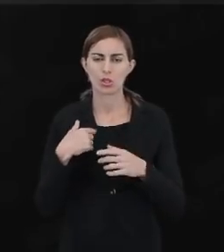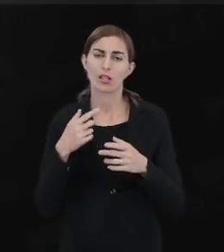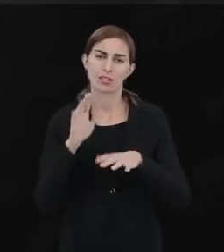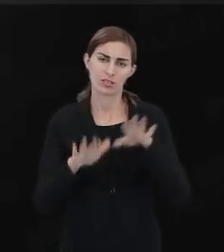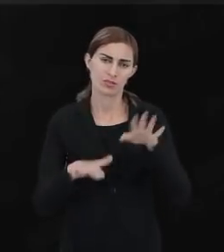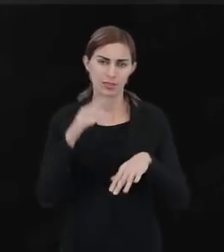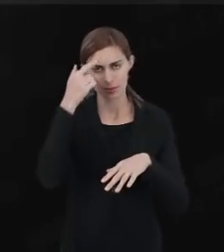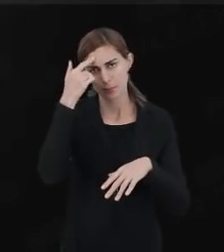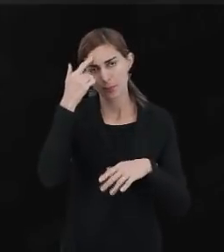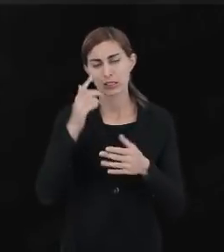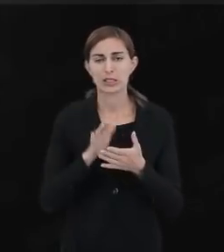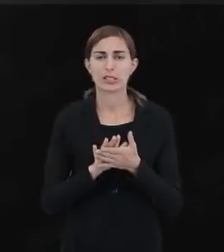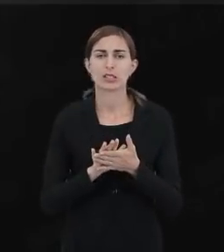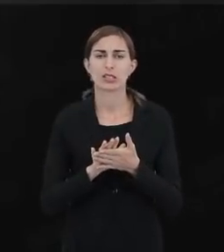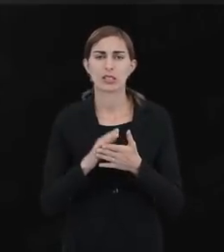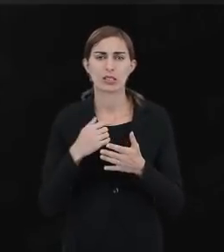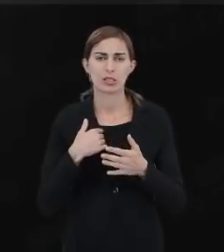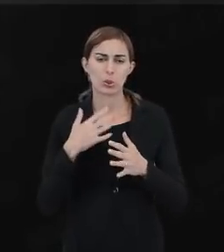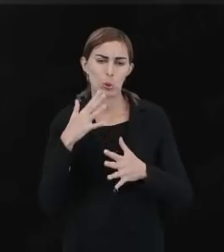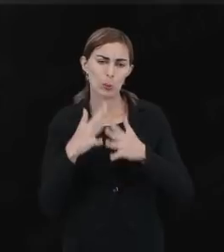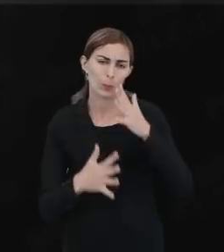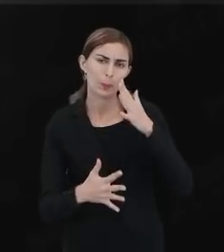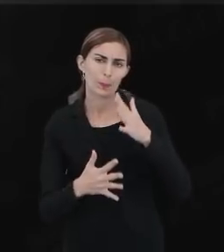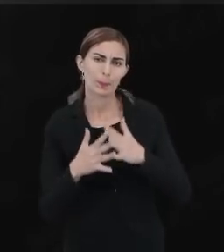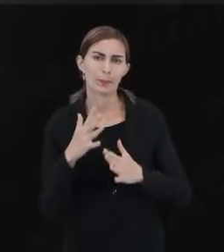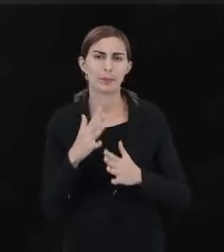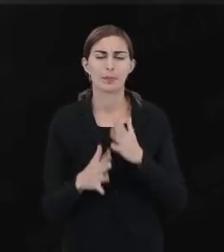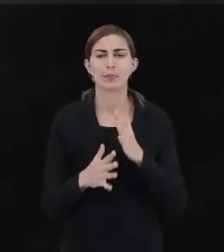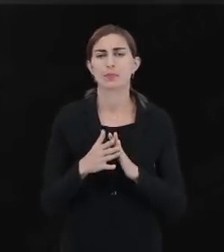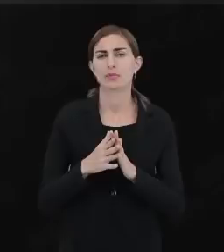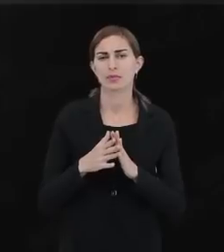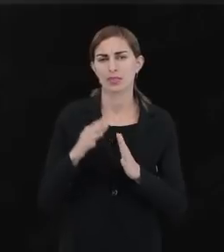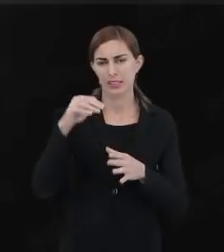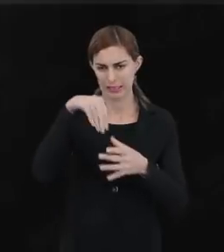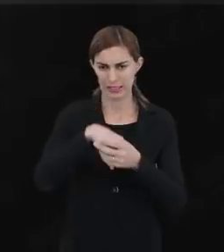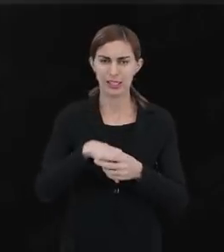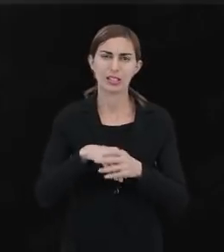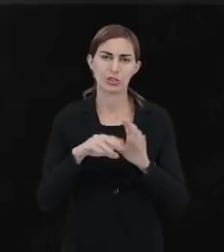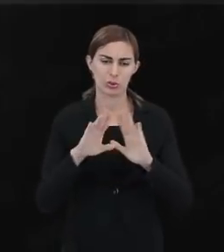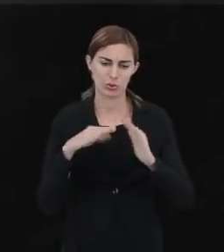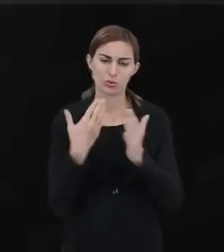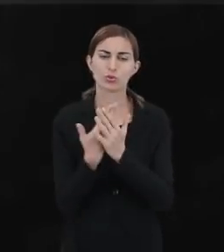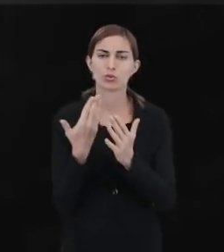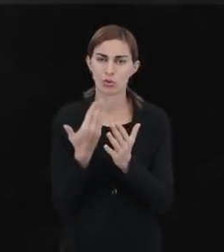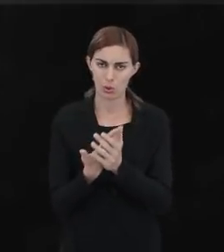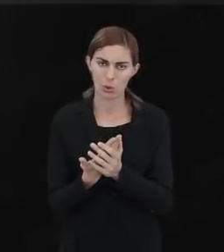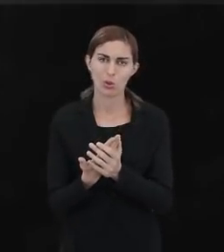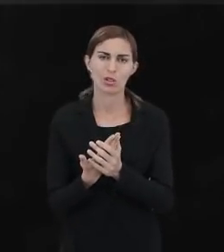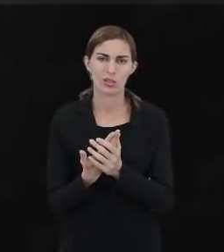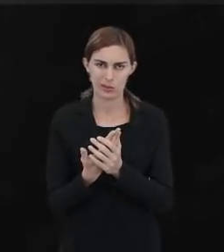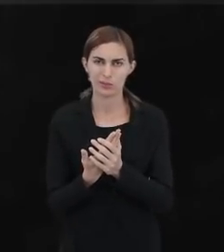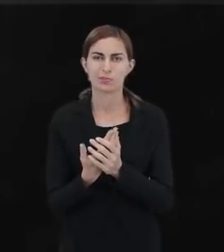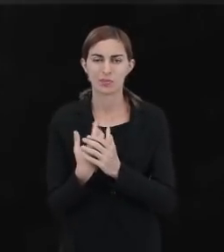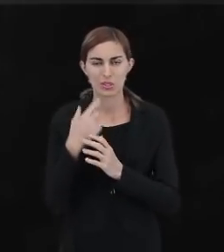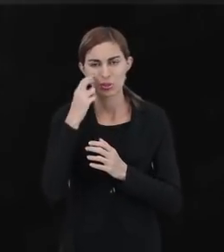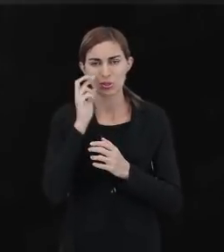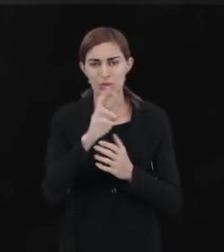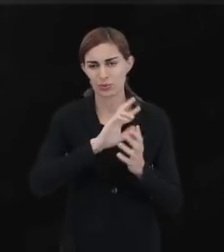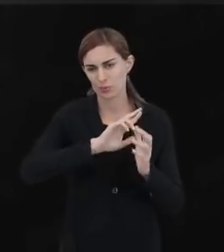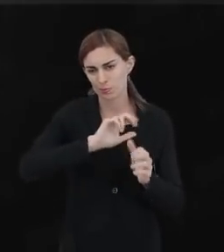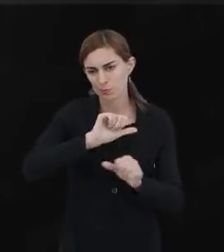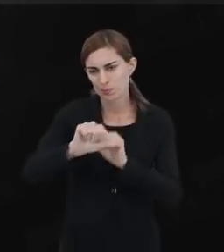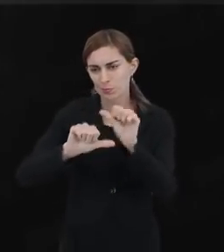jogo a complexidade que está presente na escola hoje e com a multiplicidade